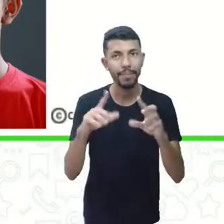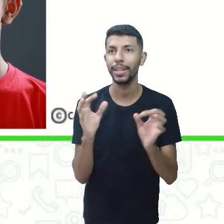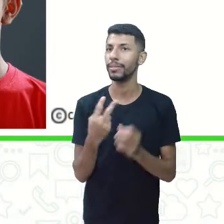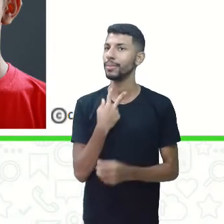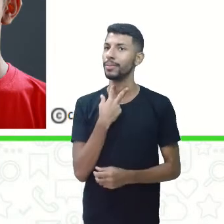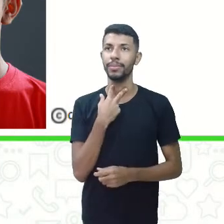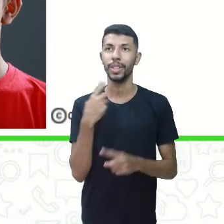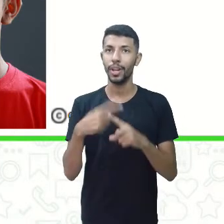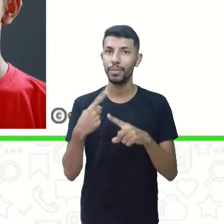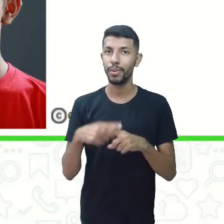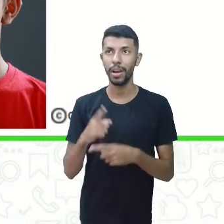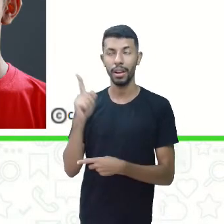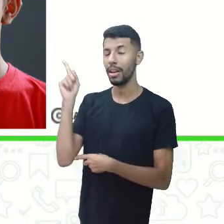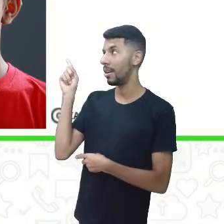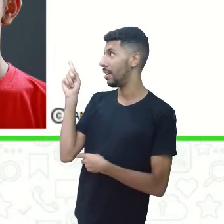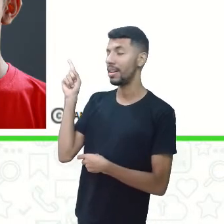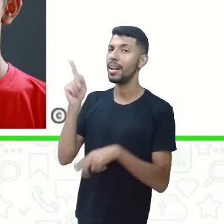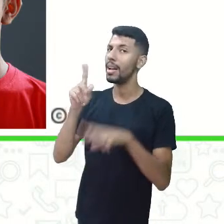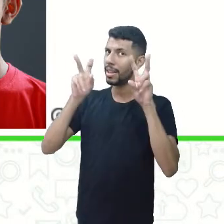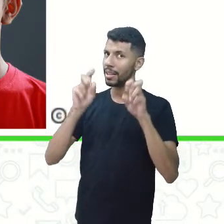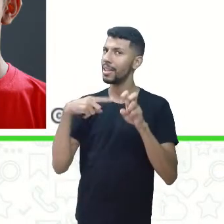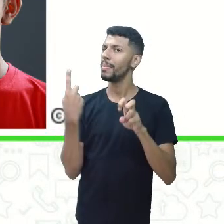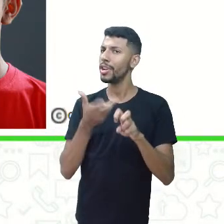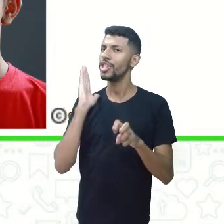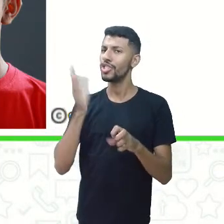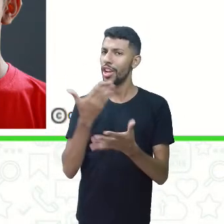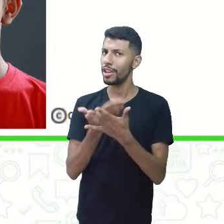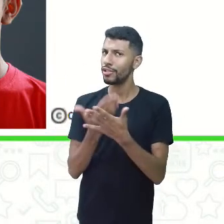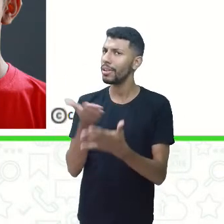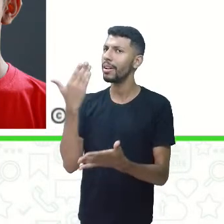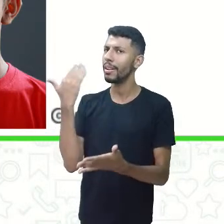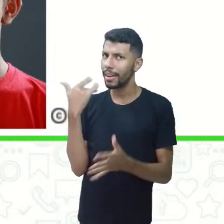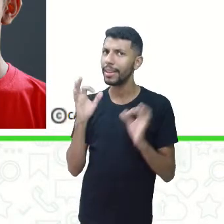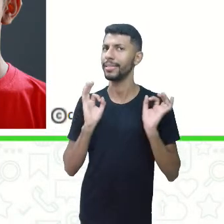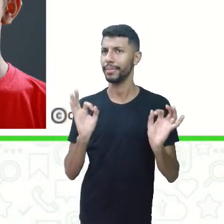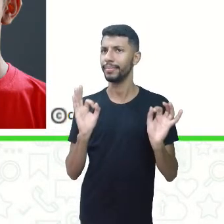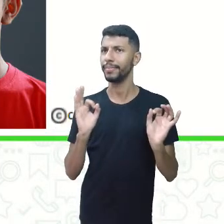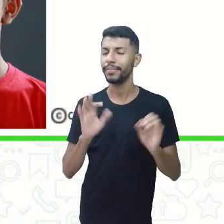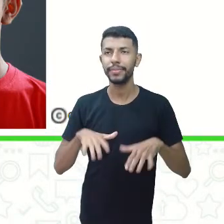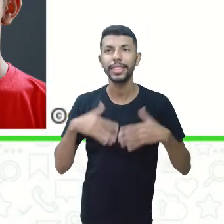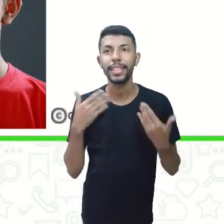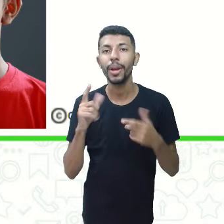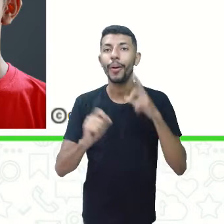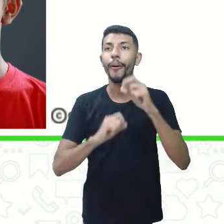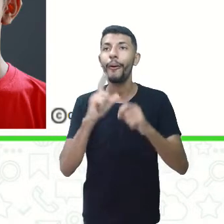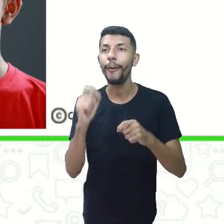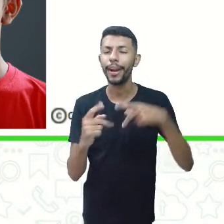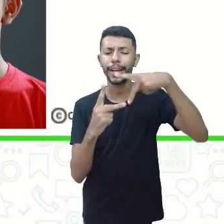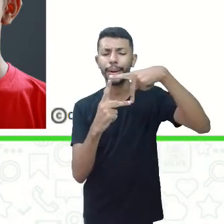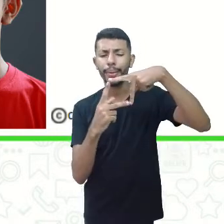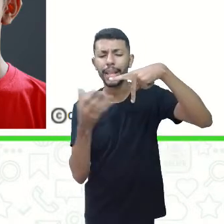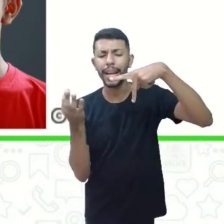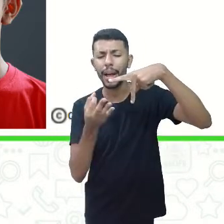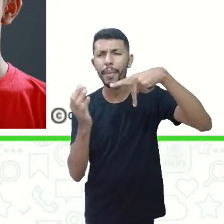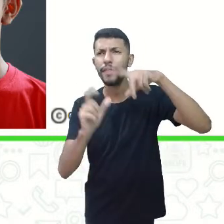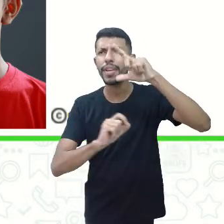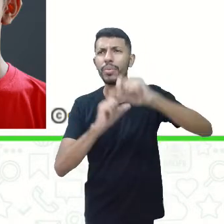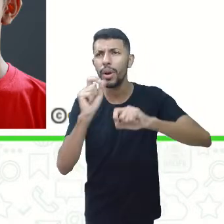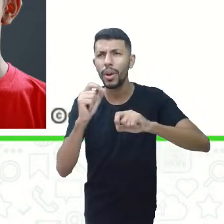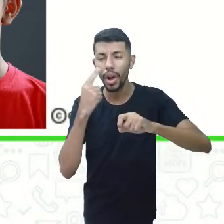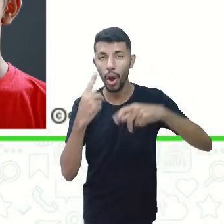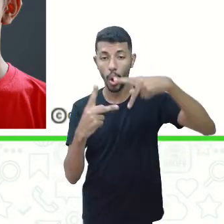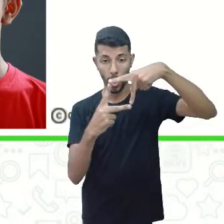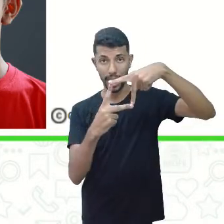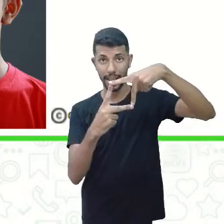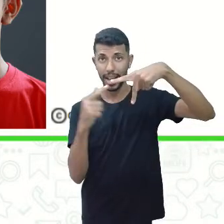esse conteúdo, a gente já sabe o que é isso, tá bom? Então, o que é um quadrado perfeito? Já está dizendo, quadrado é perfeito.